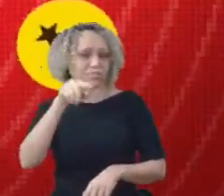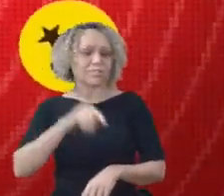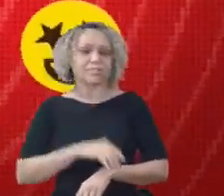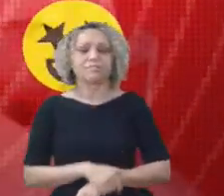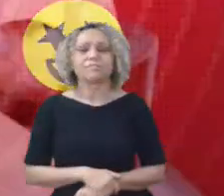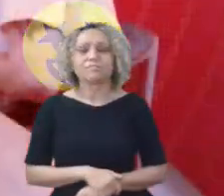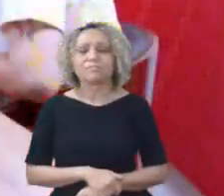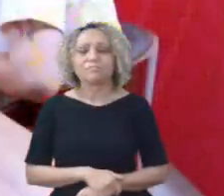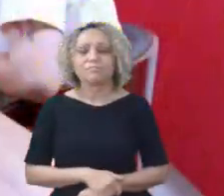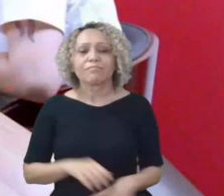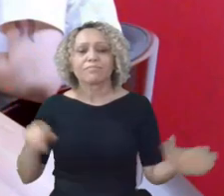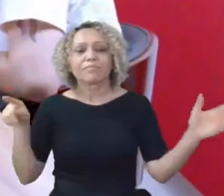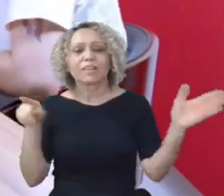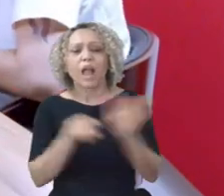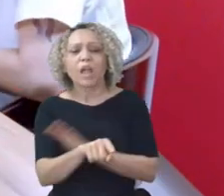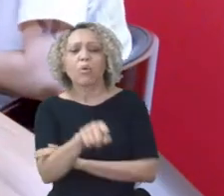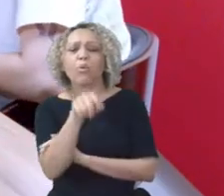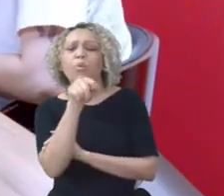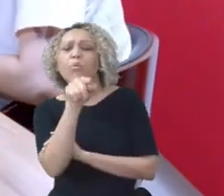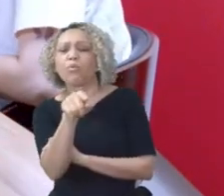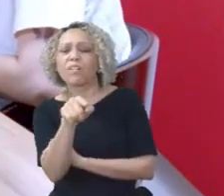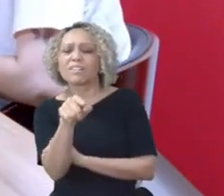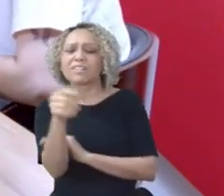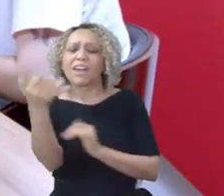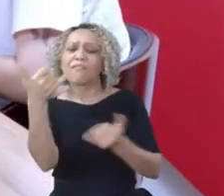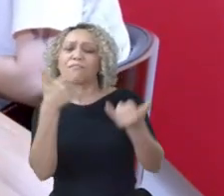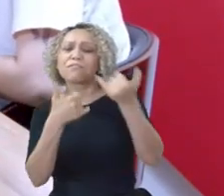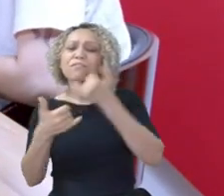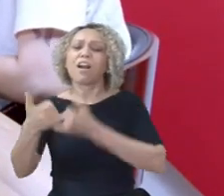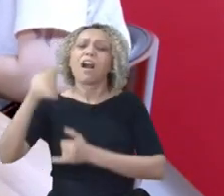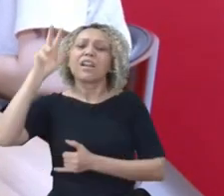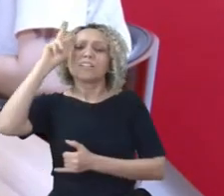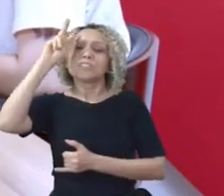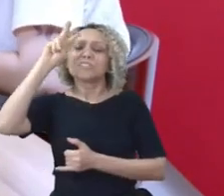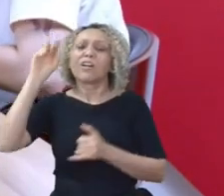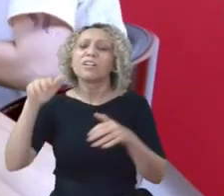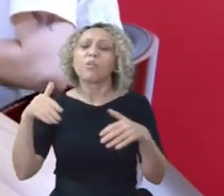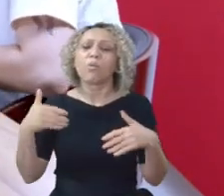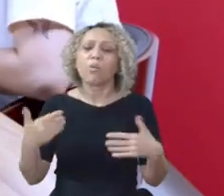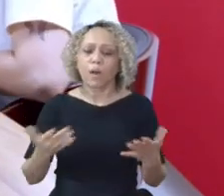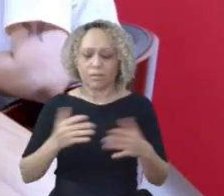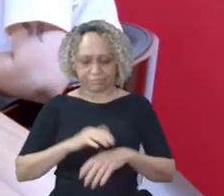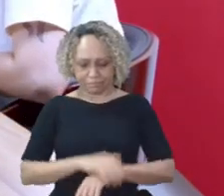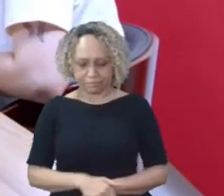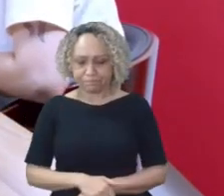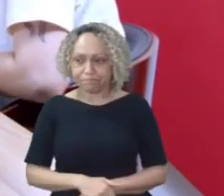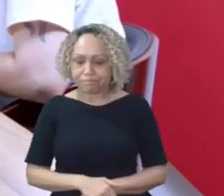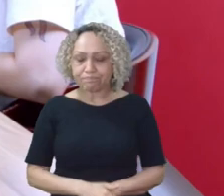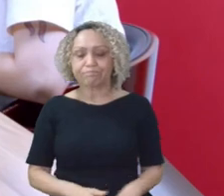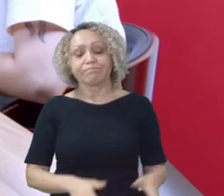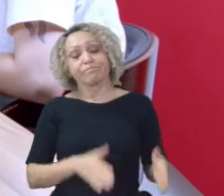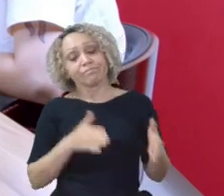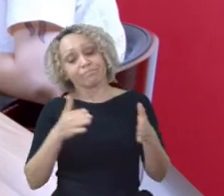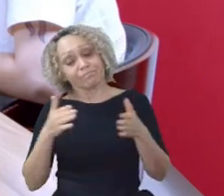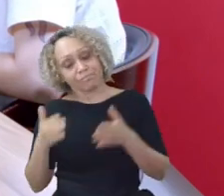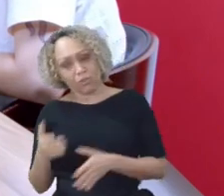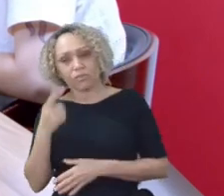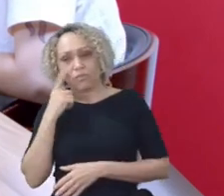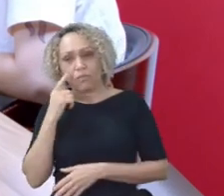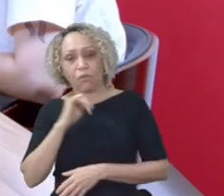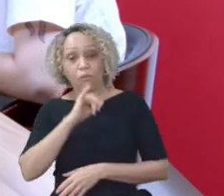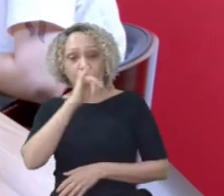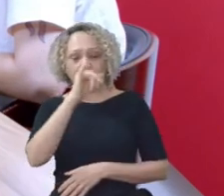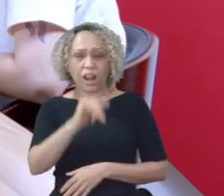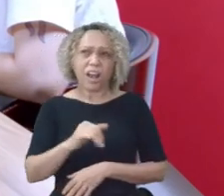E o que você nos conta? Qual história? Bom, vou contar de uma vez que eu fui para um programa de